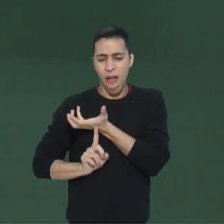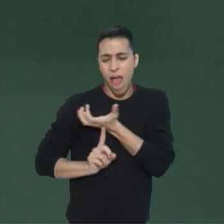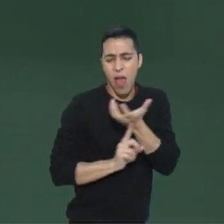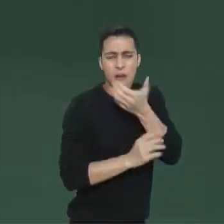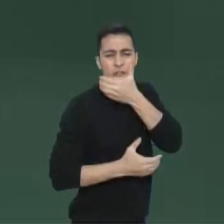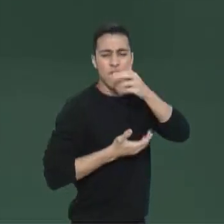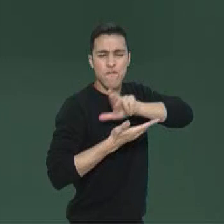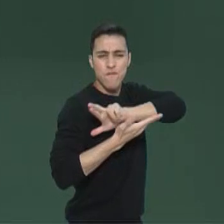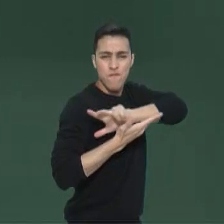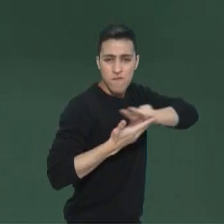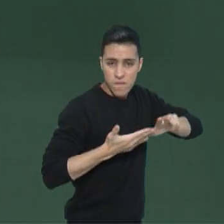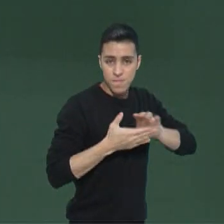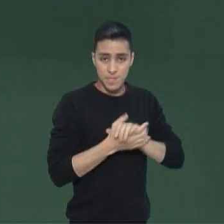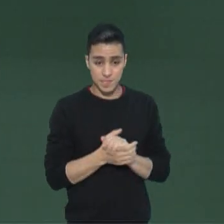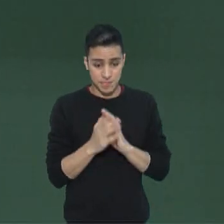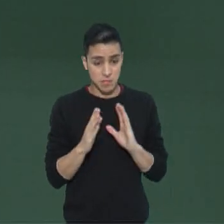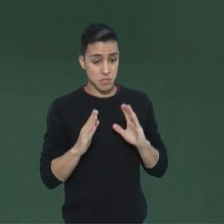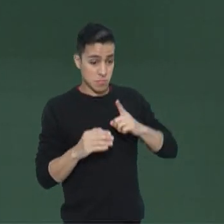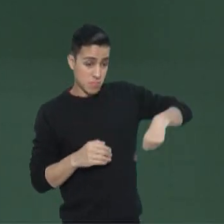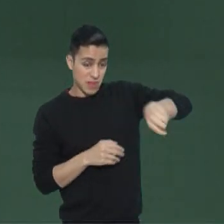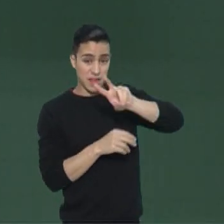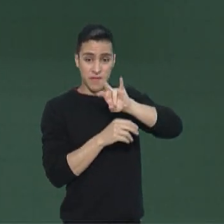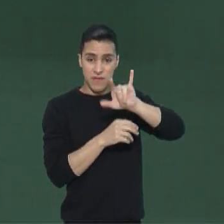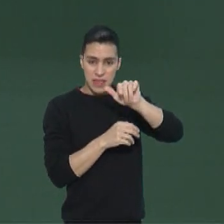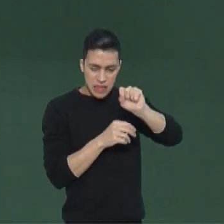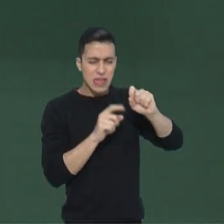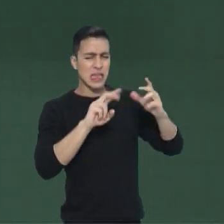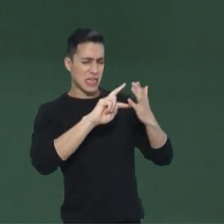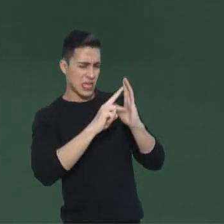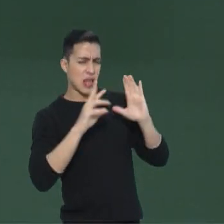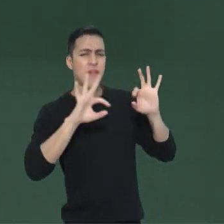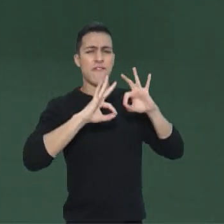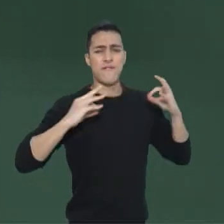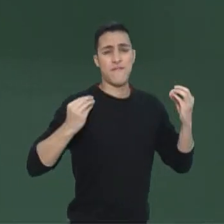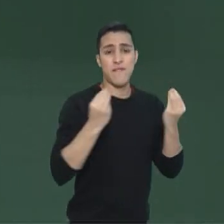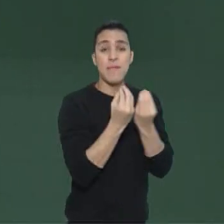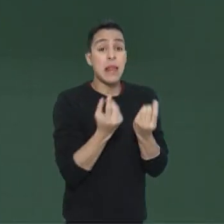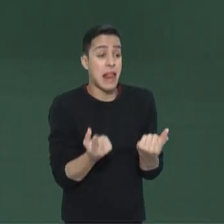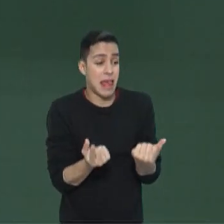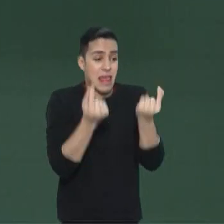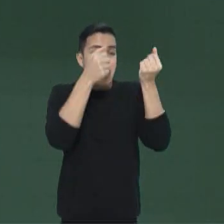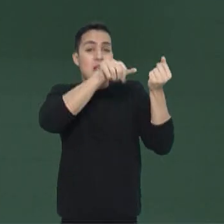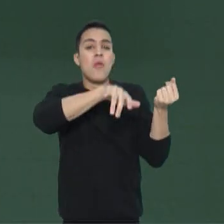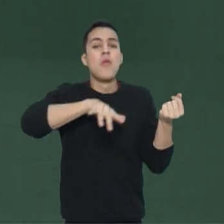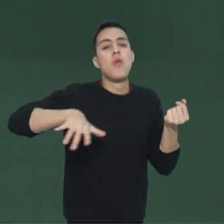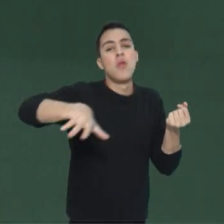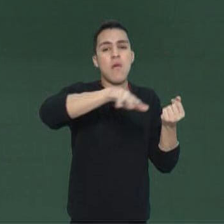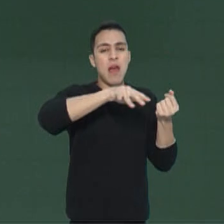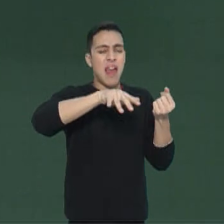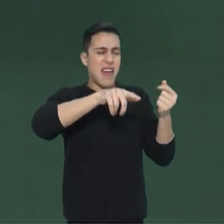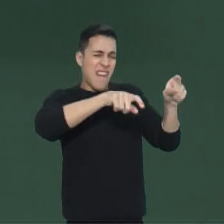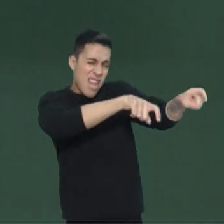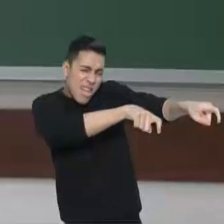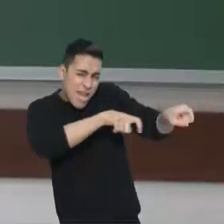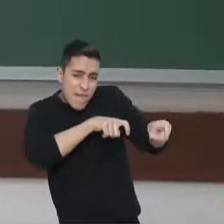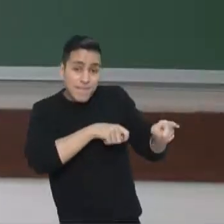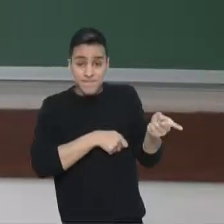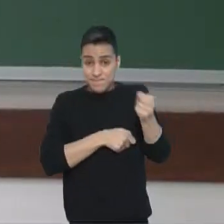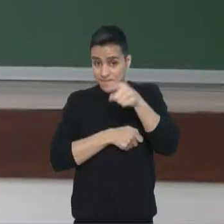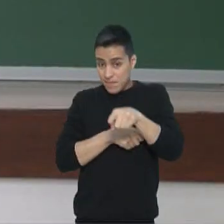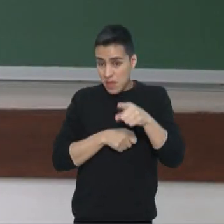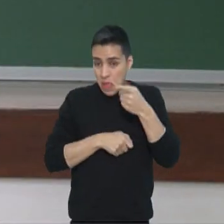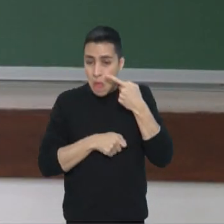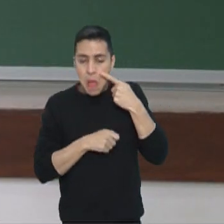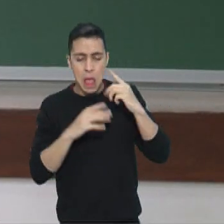As vilas, então, pessoal, eram as habitações das famílias ricas da área rural. As casas, pessoal,